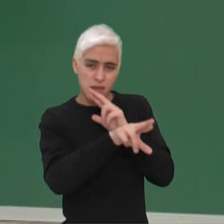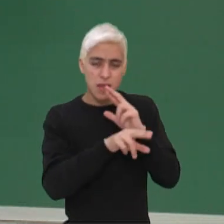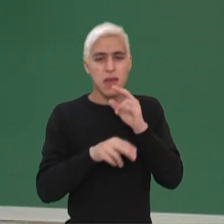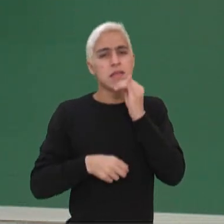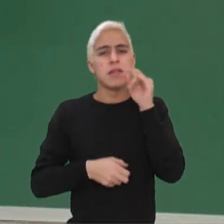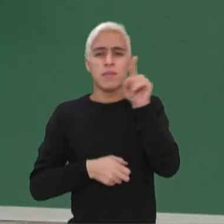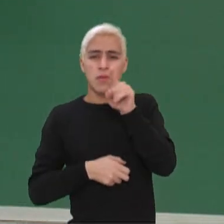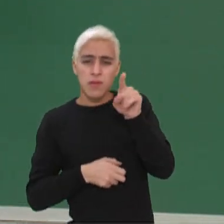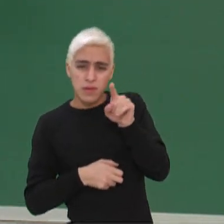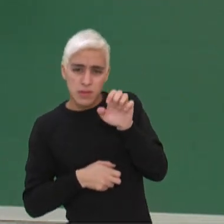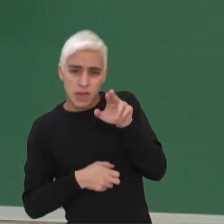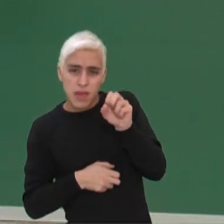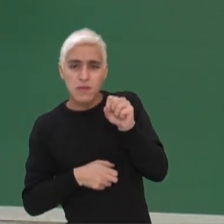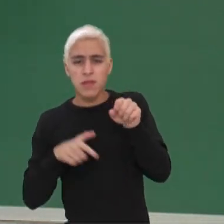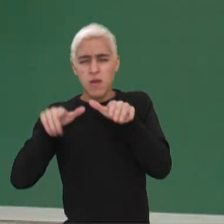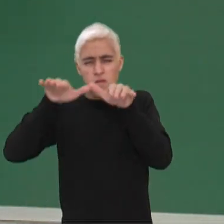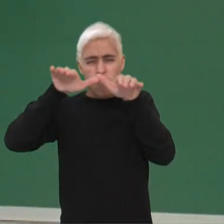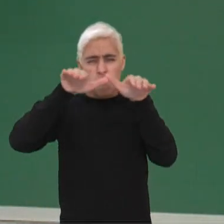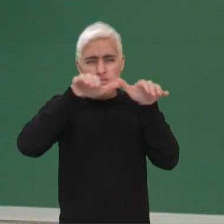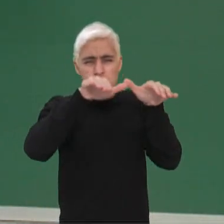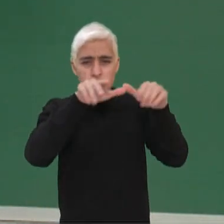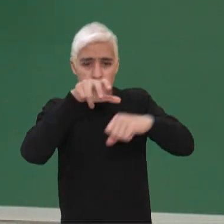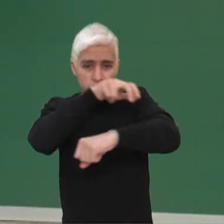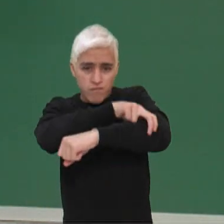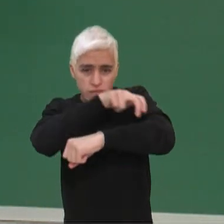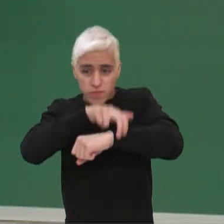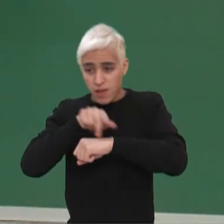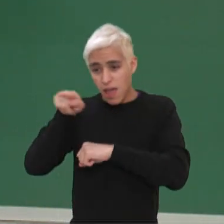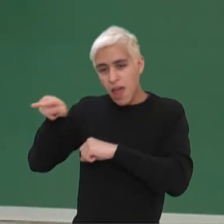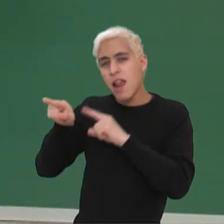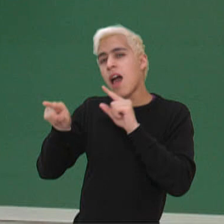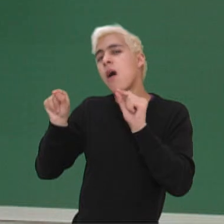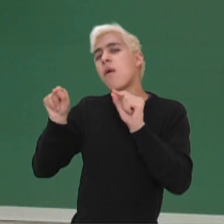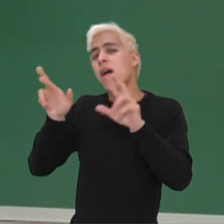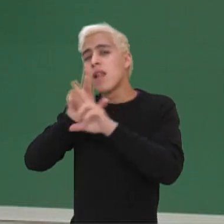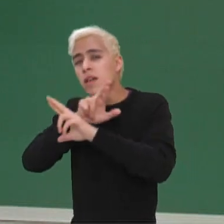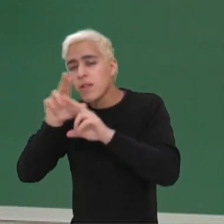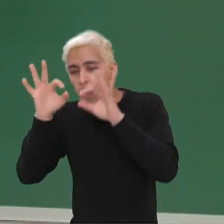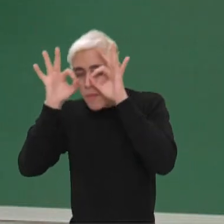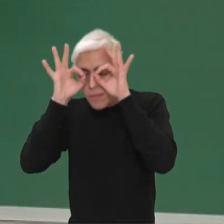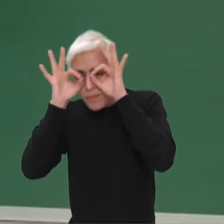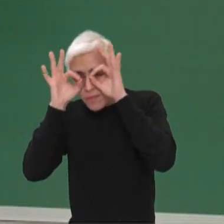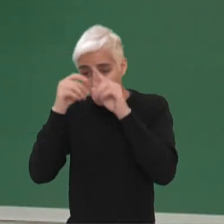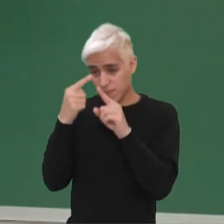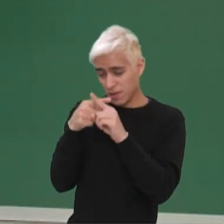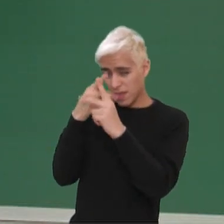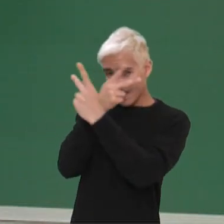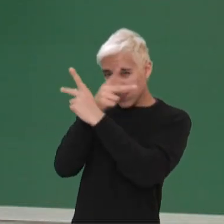gavião. Já Atena é com a coruja. Então a coruja, por ser o animal de